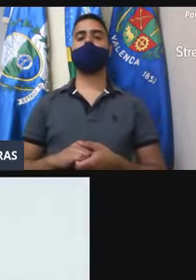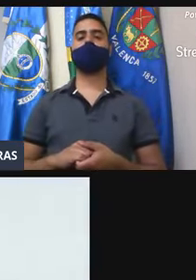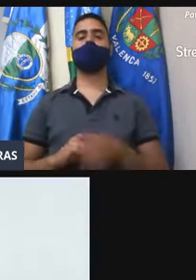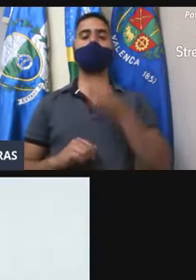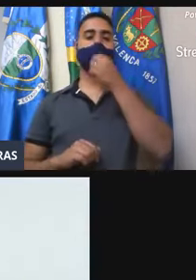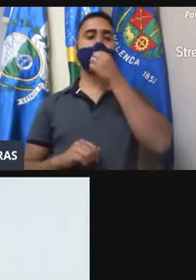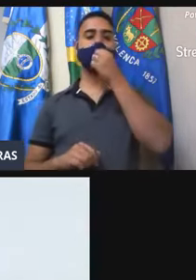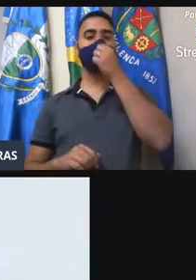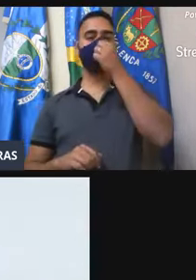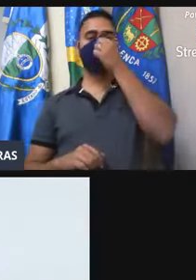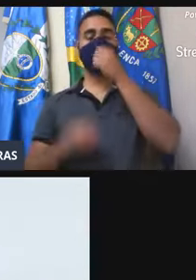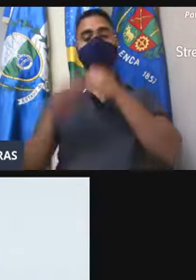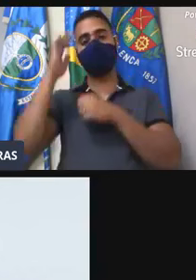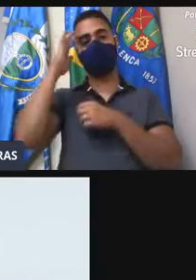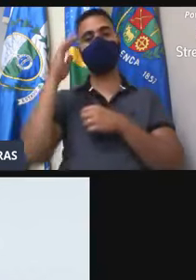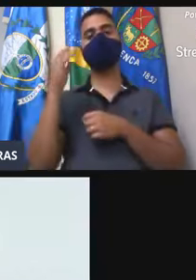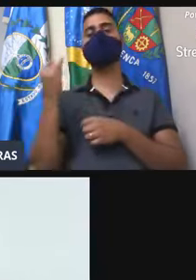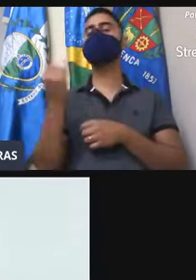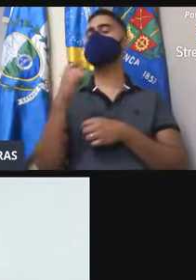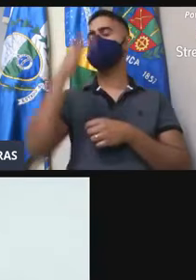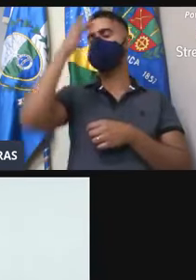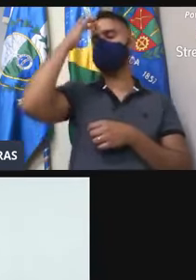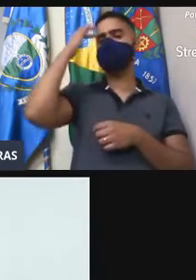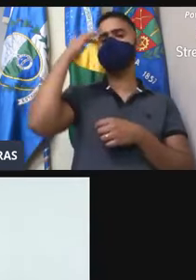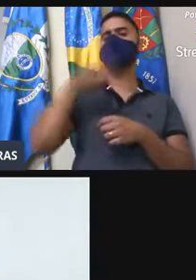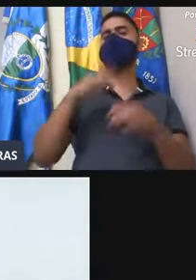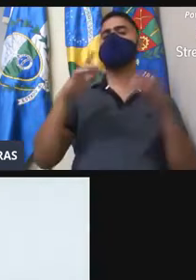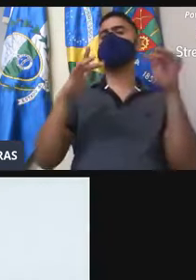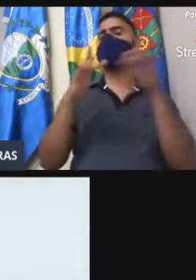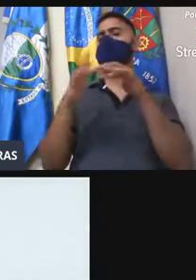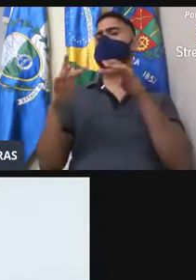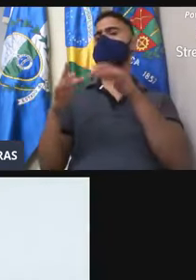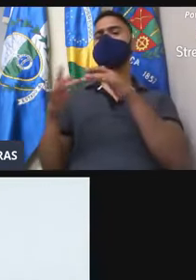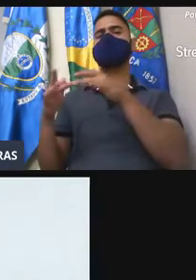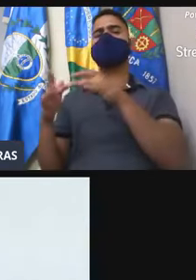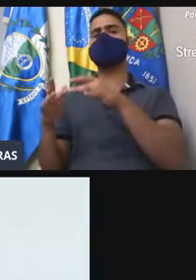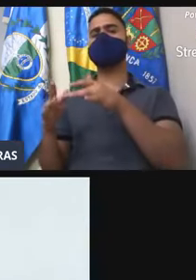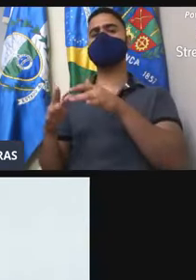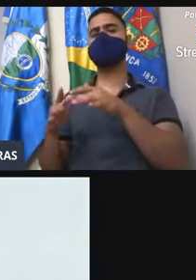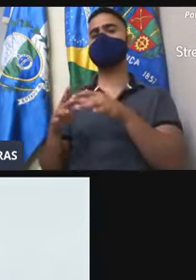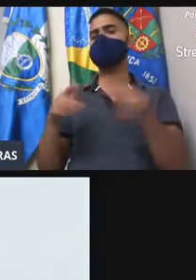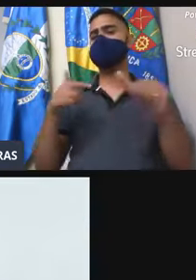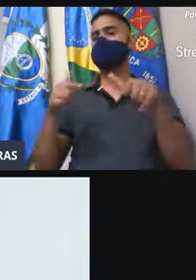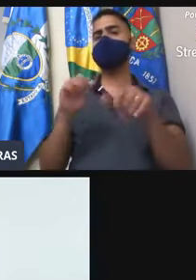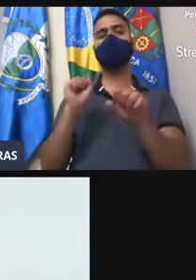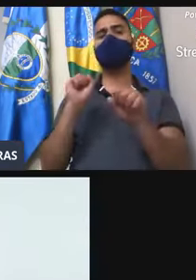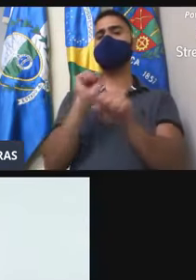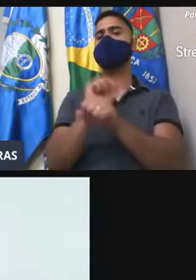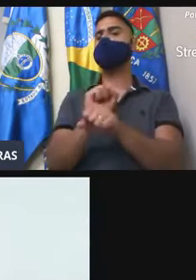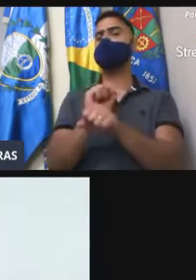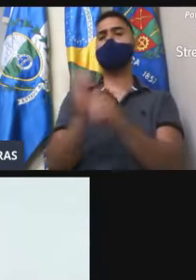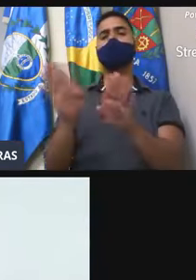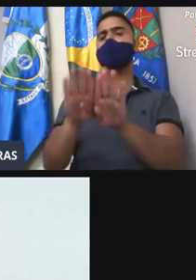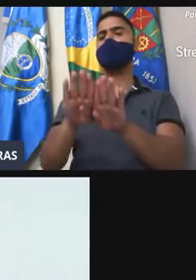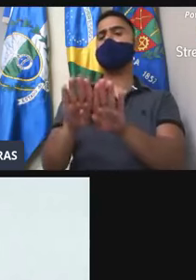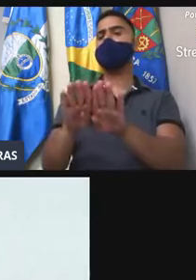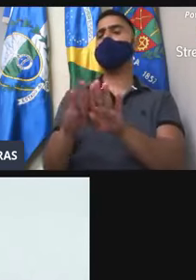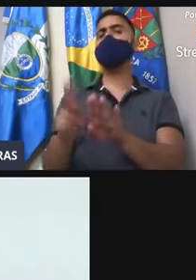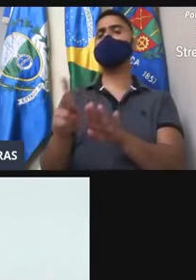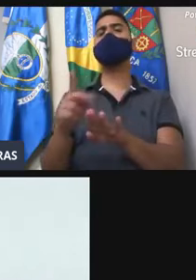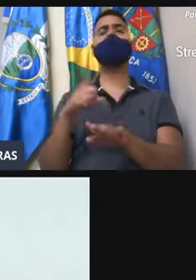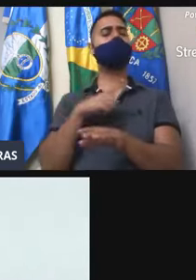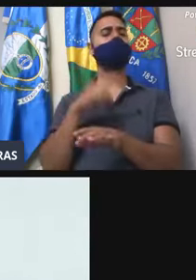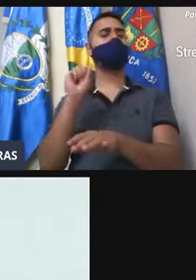equilibrada, que essas pessoas que tiveram contato o tempo todo, as atividades essenciais que não fecharam, e os profissionais de saúde, que eles tenham